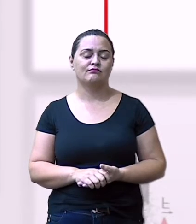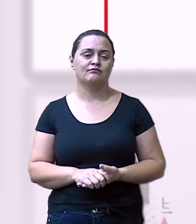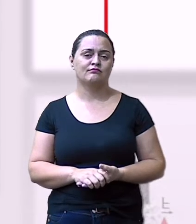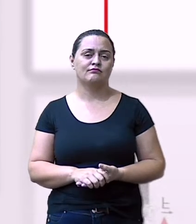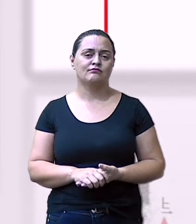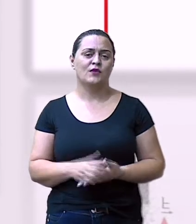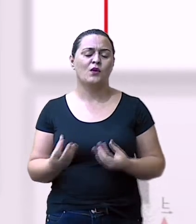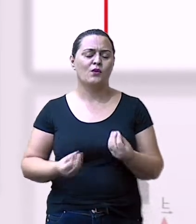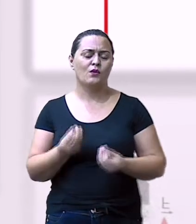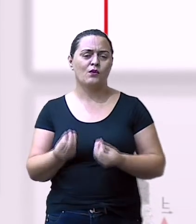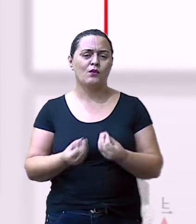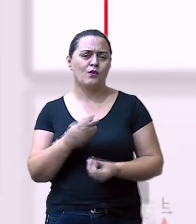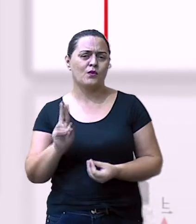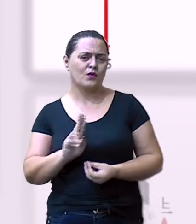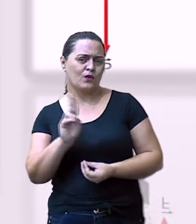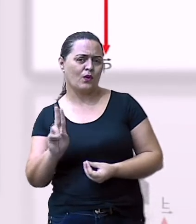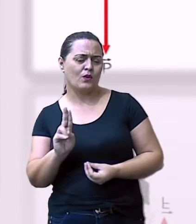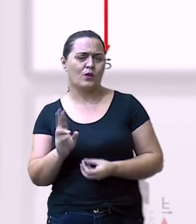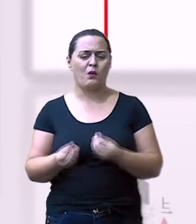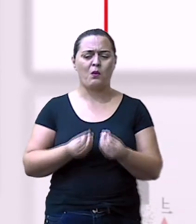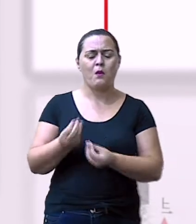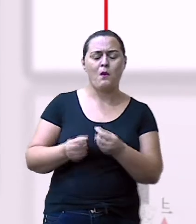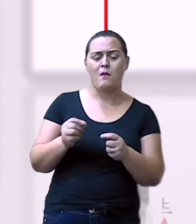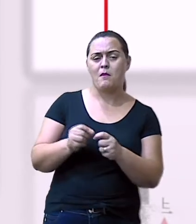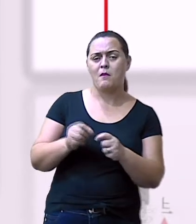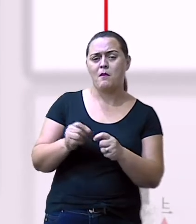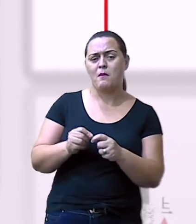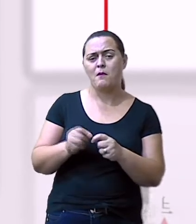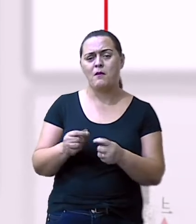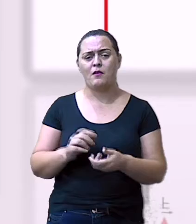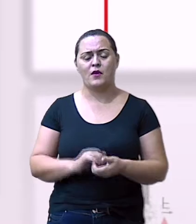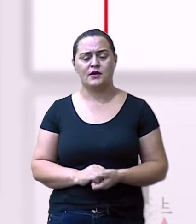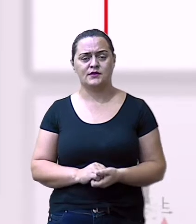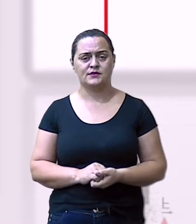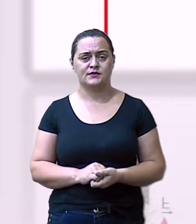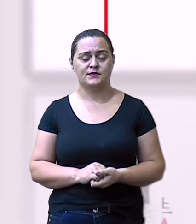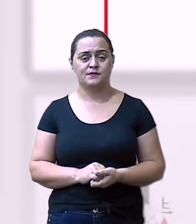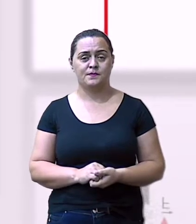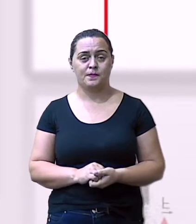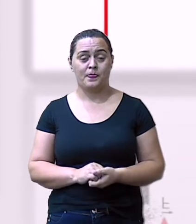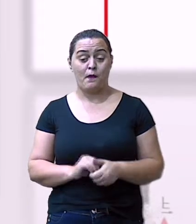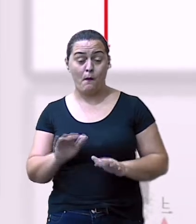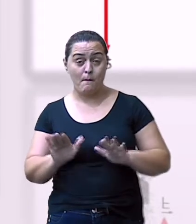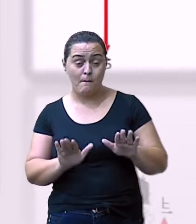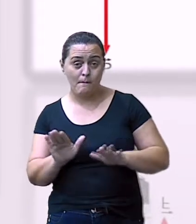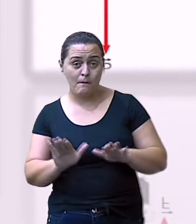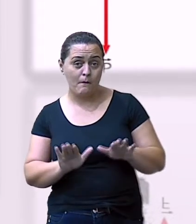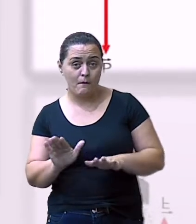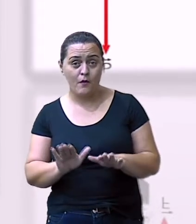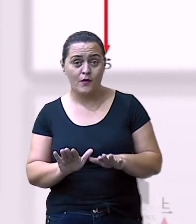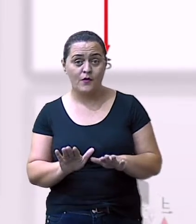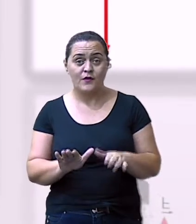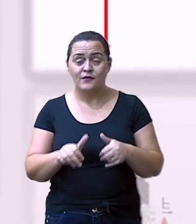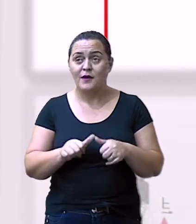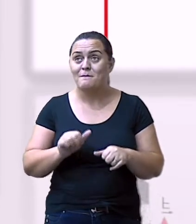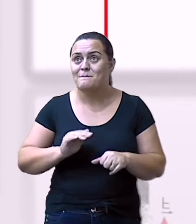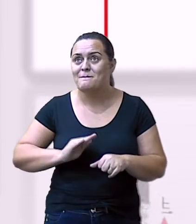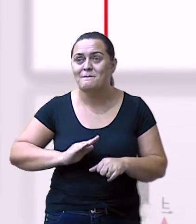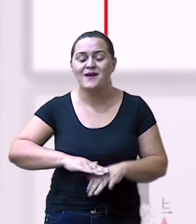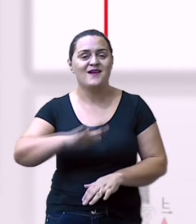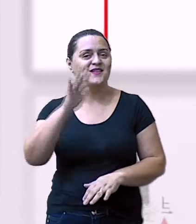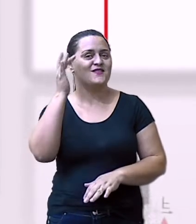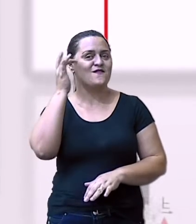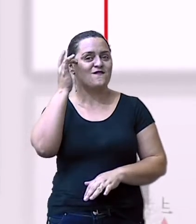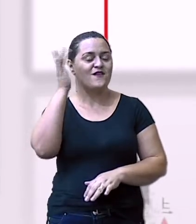E as móveis, como que isso fica? Para diminuir ainda mais a força motora necessária para